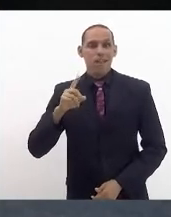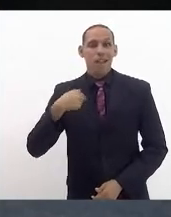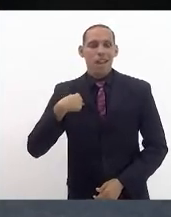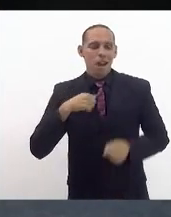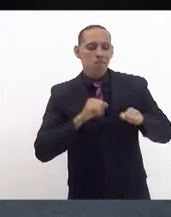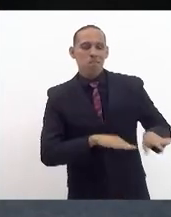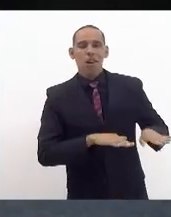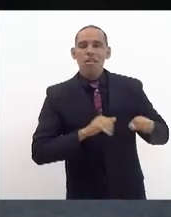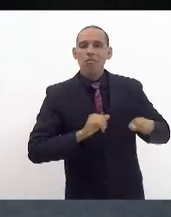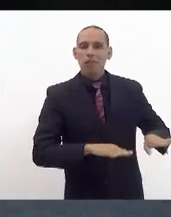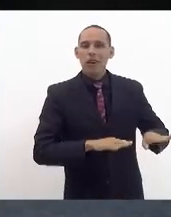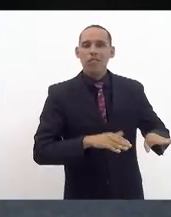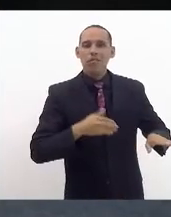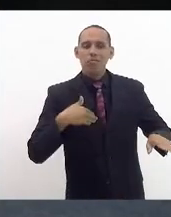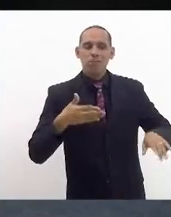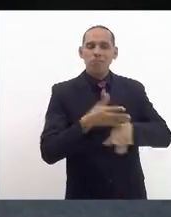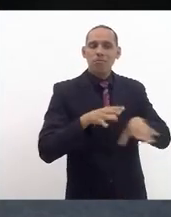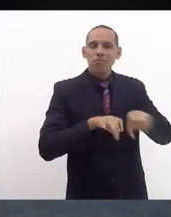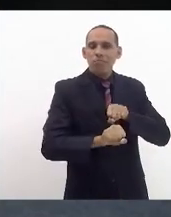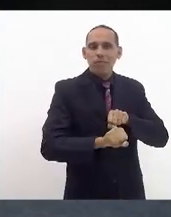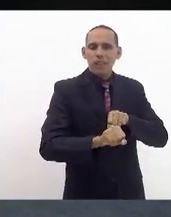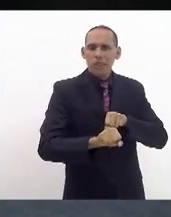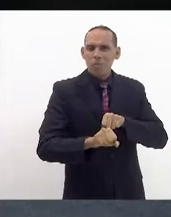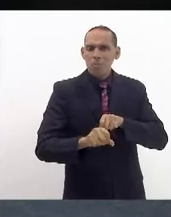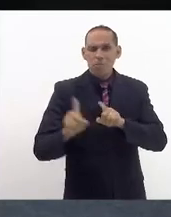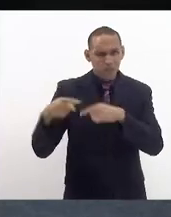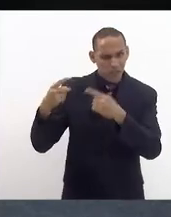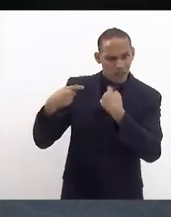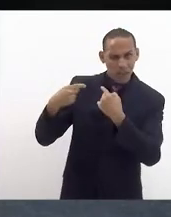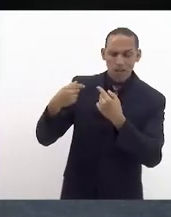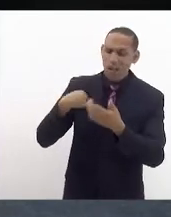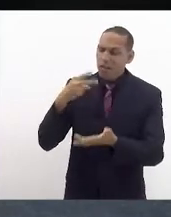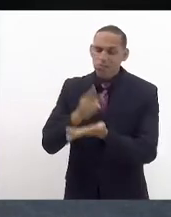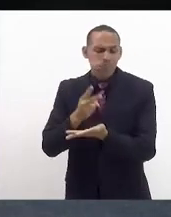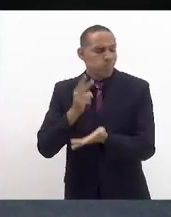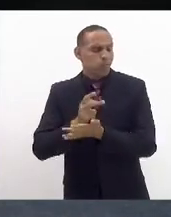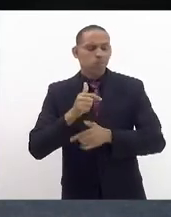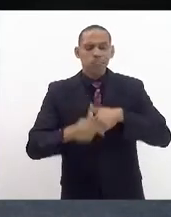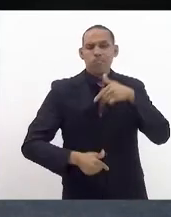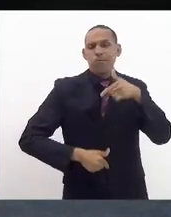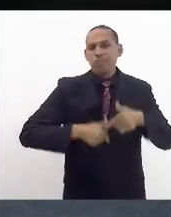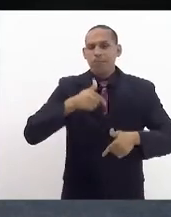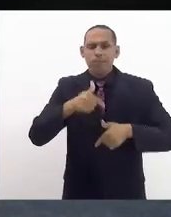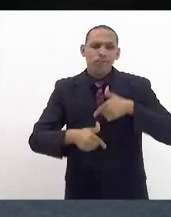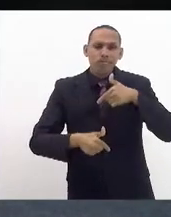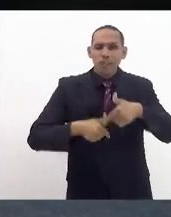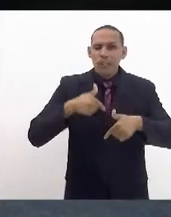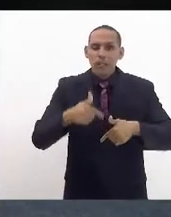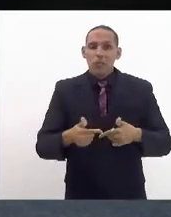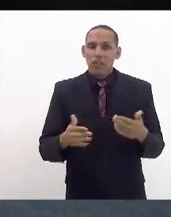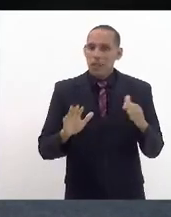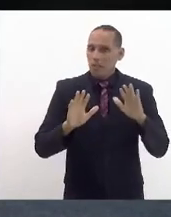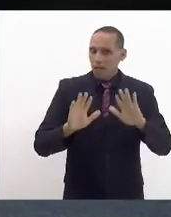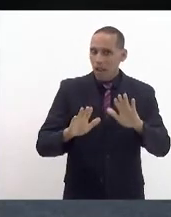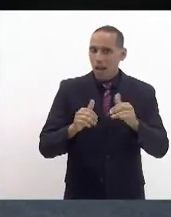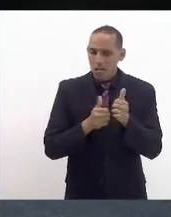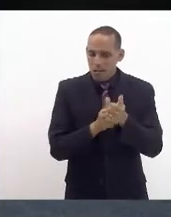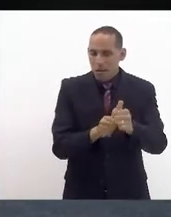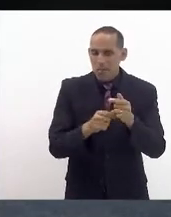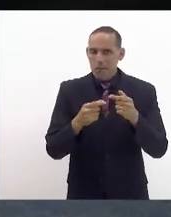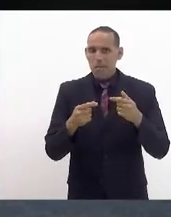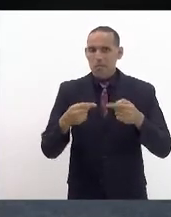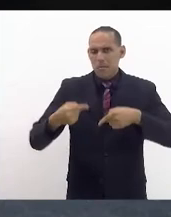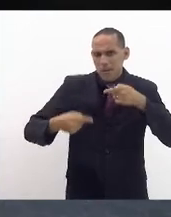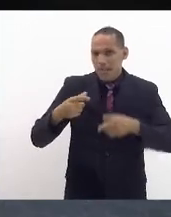exército. Então, quanto mais ele fazer, mais eu vou continuar trabalhando. Agora, que a perseguição política das